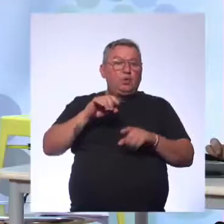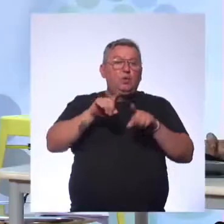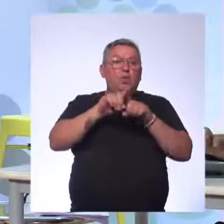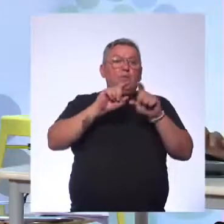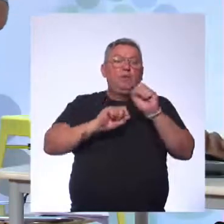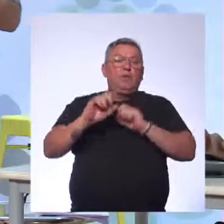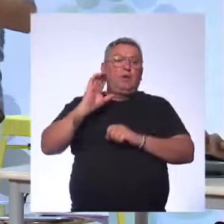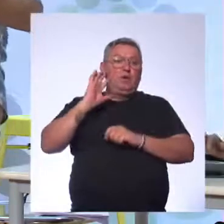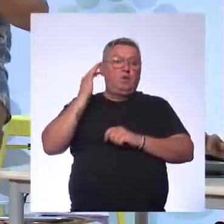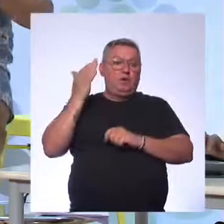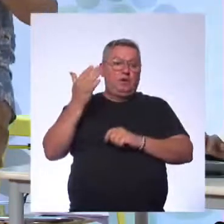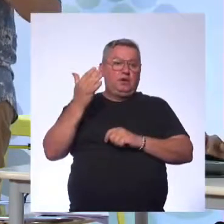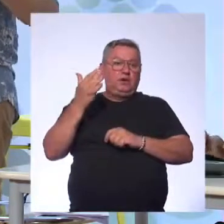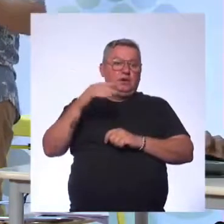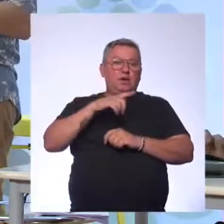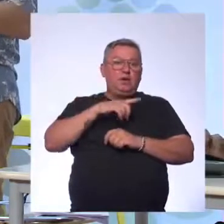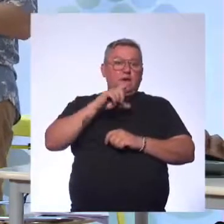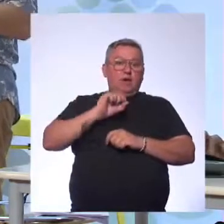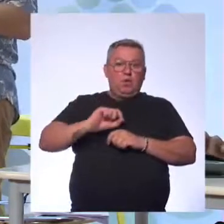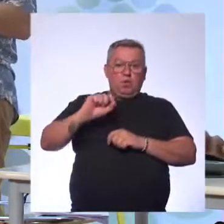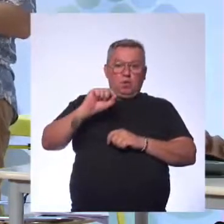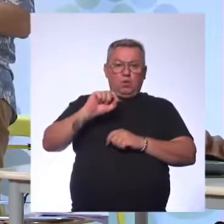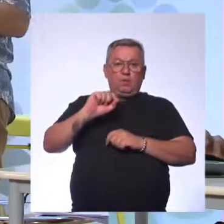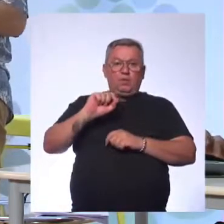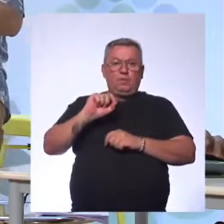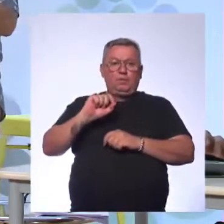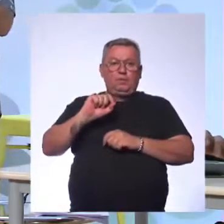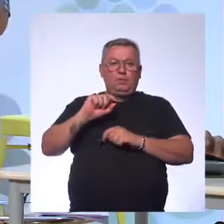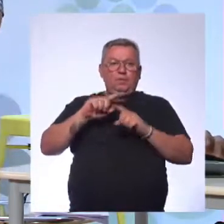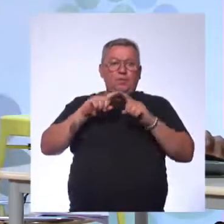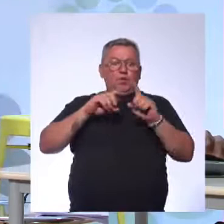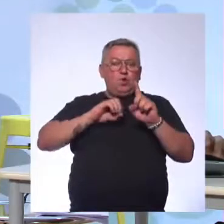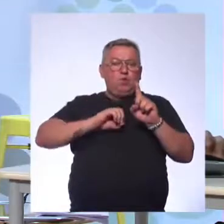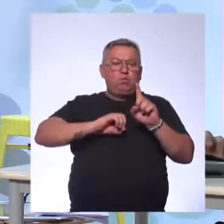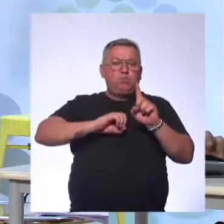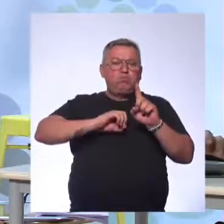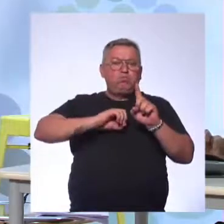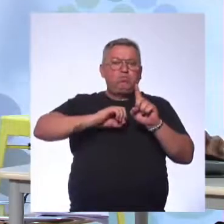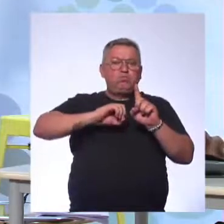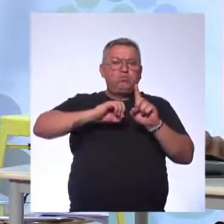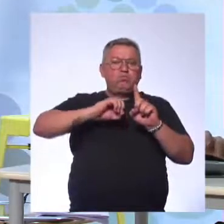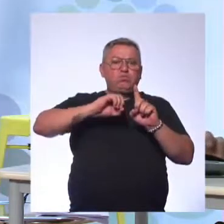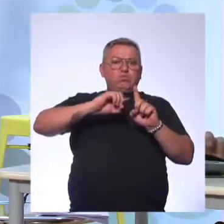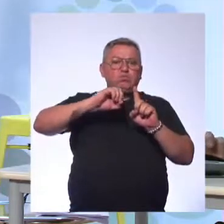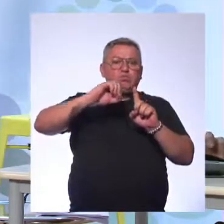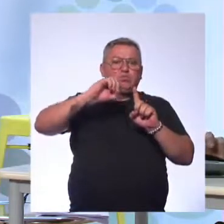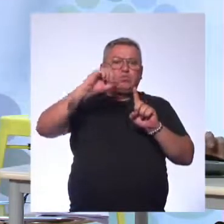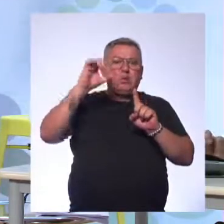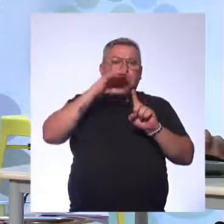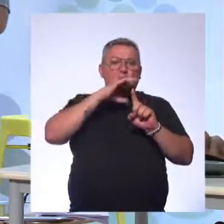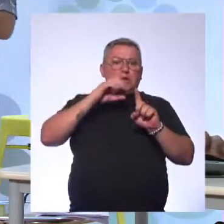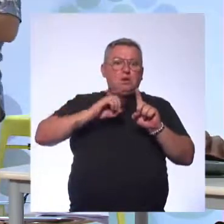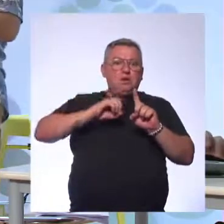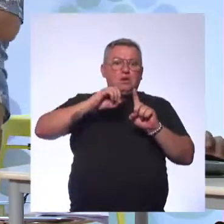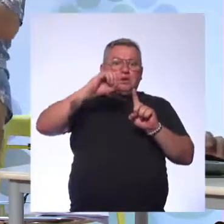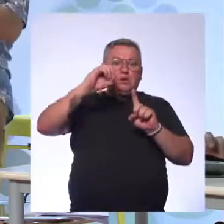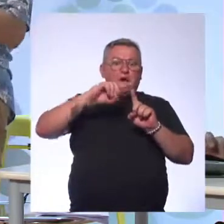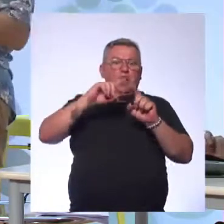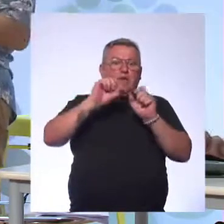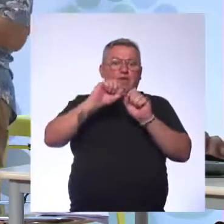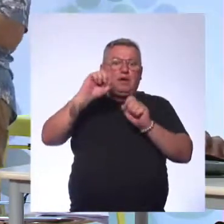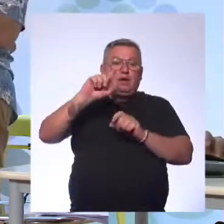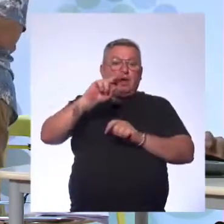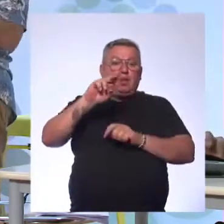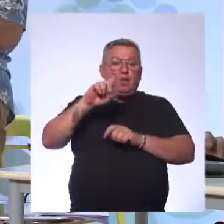ocorre ali uma grande temperatura aquecendo essas moléculas E aí ele vai produzir a